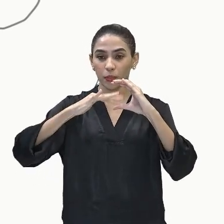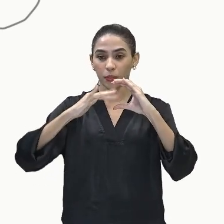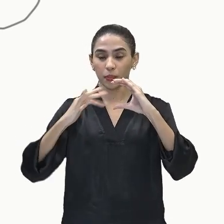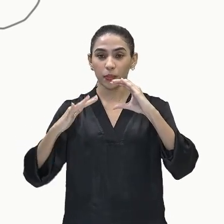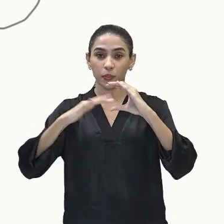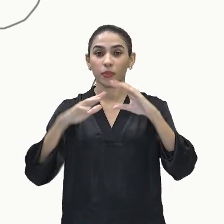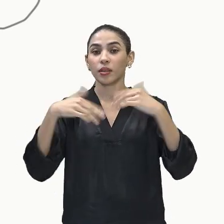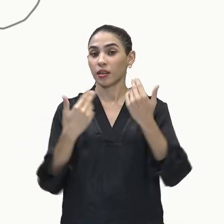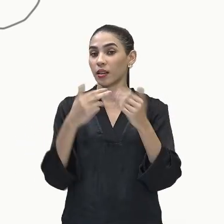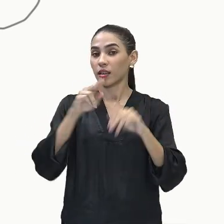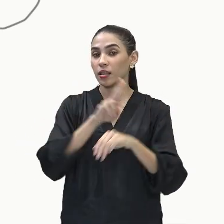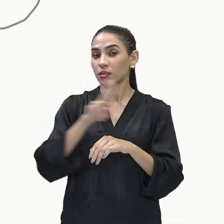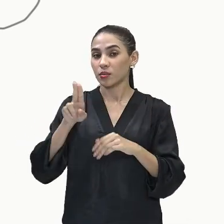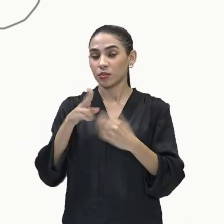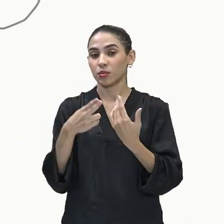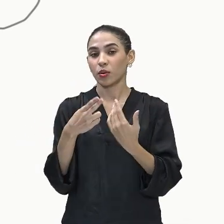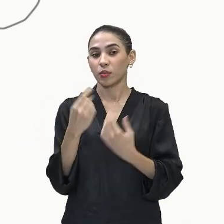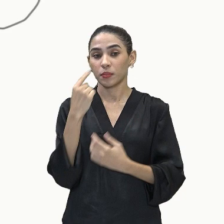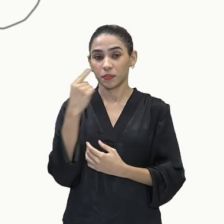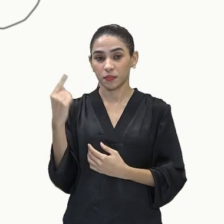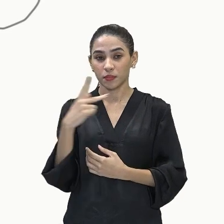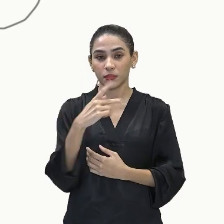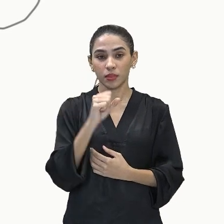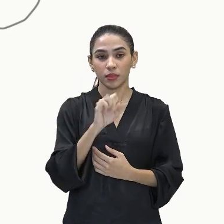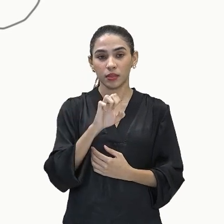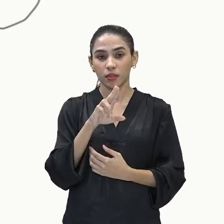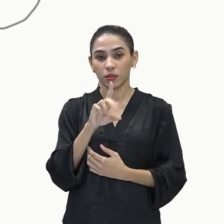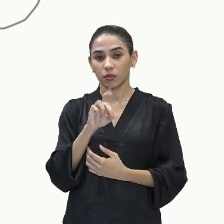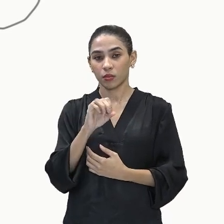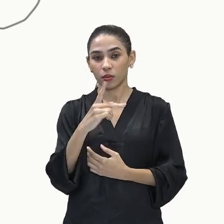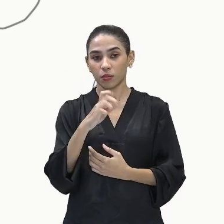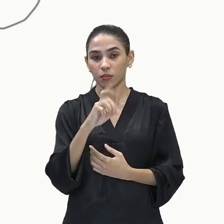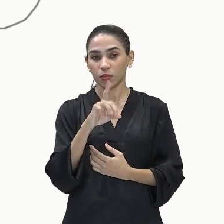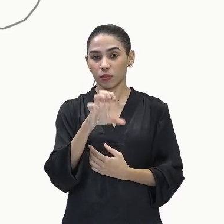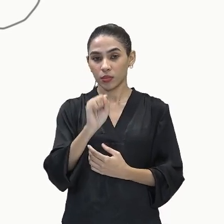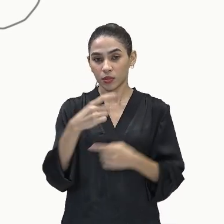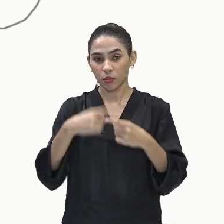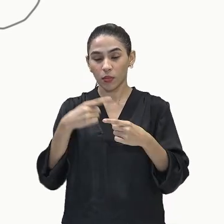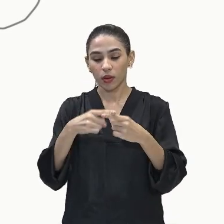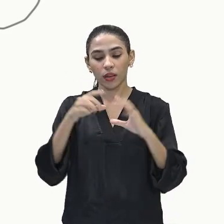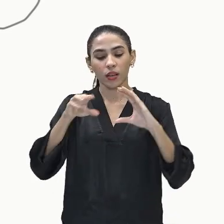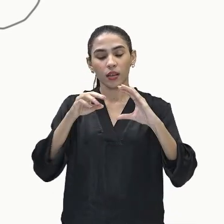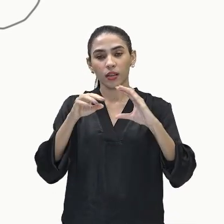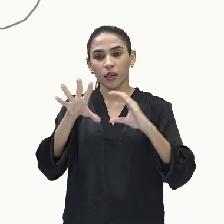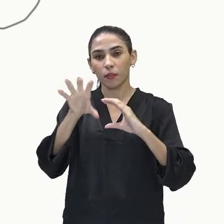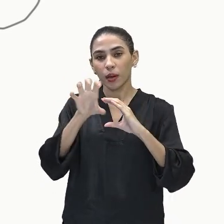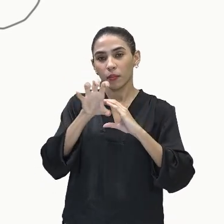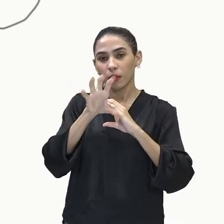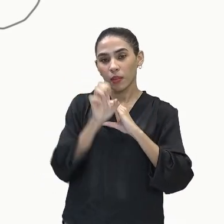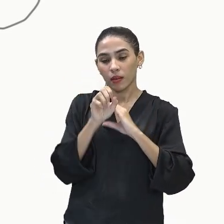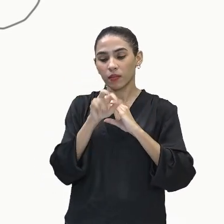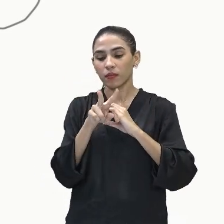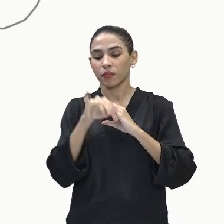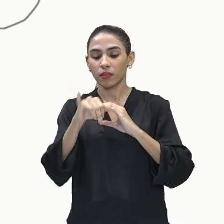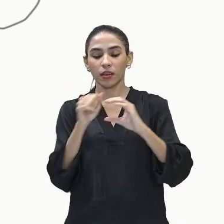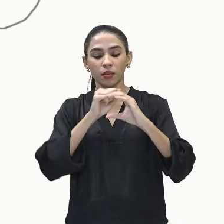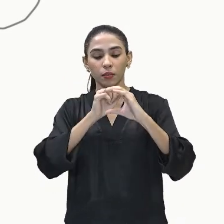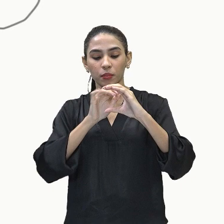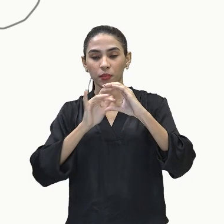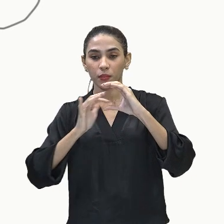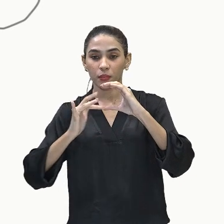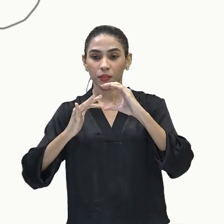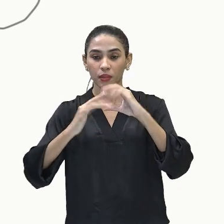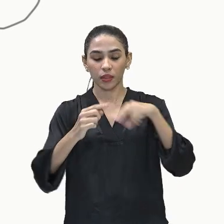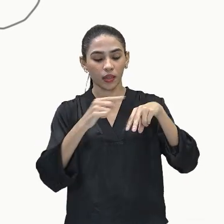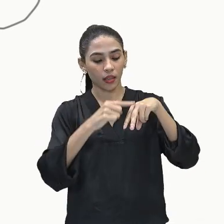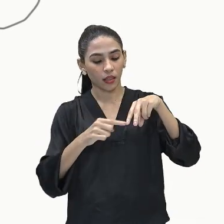justamente isso que significa pseudópodes, porque para ela adquirir ali os nutrientes, ela vai lançar esses falsos